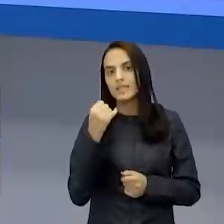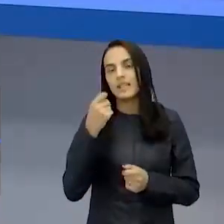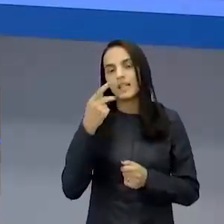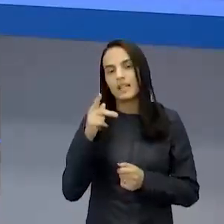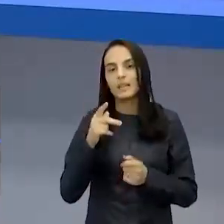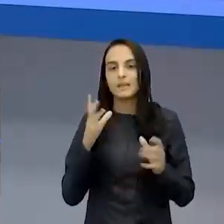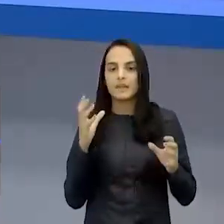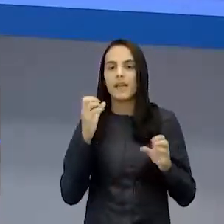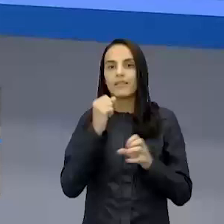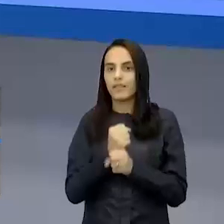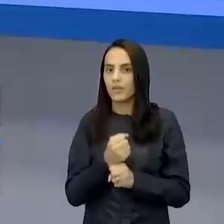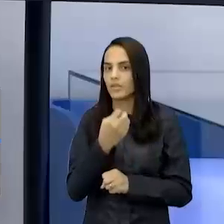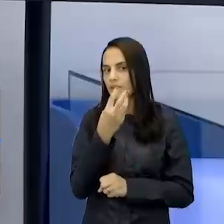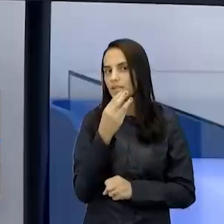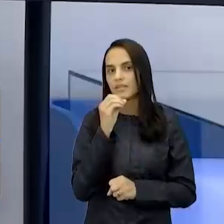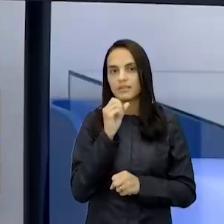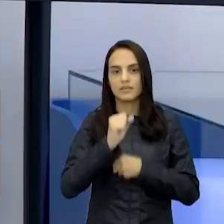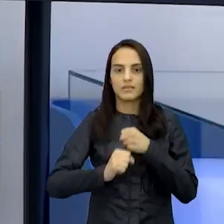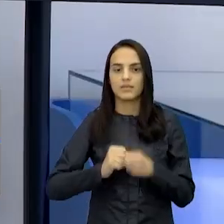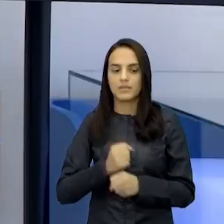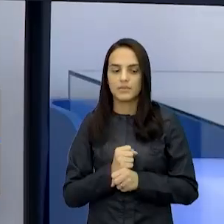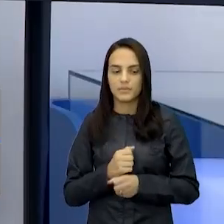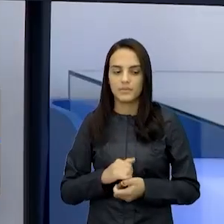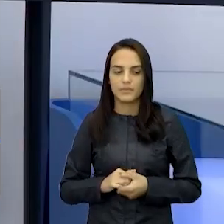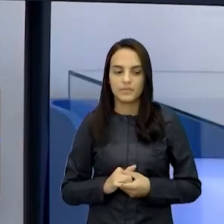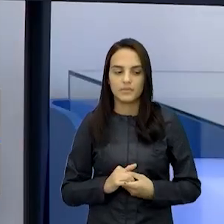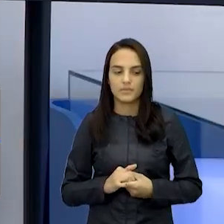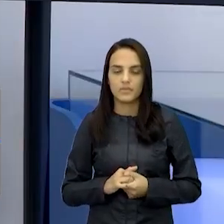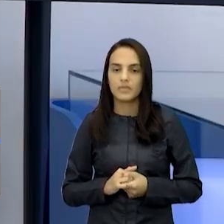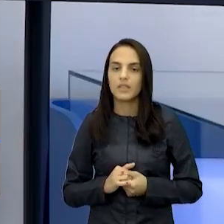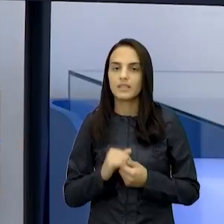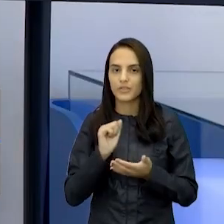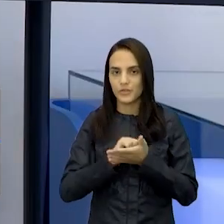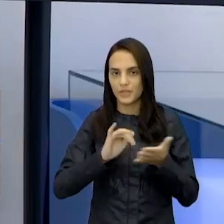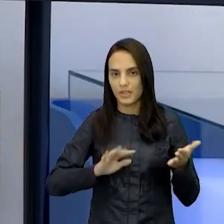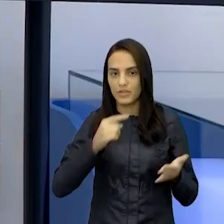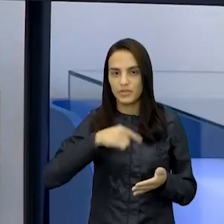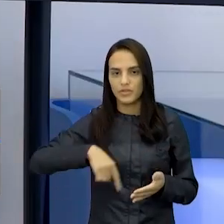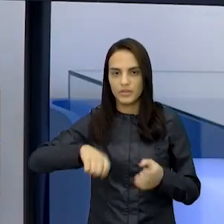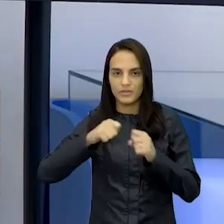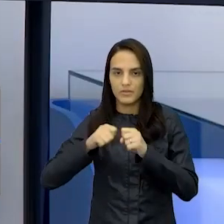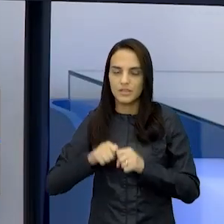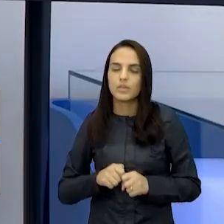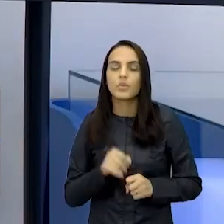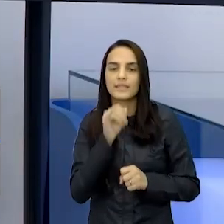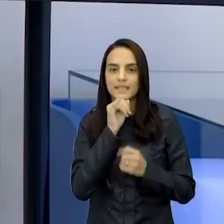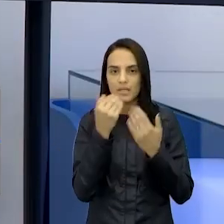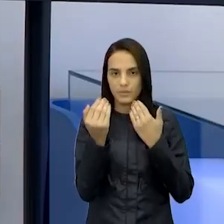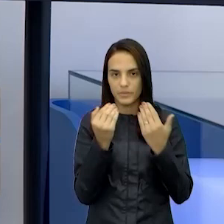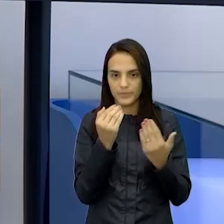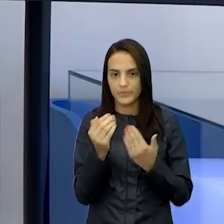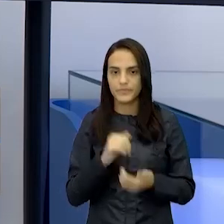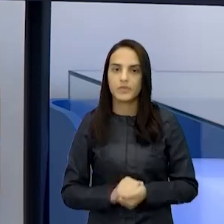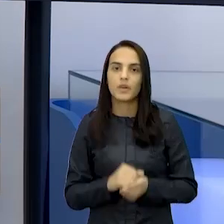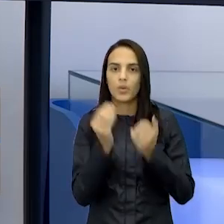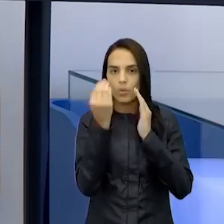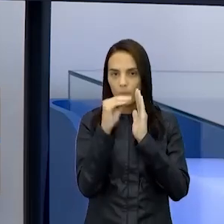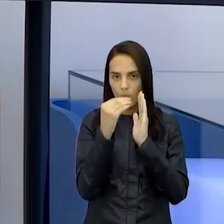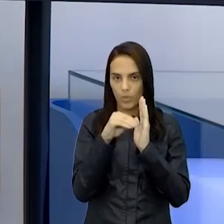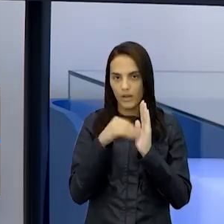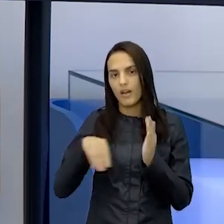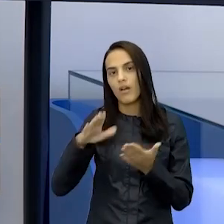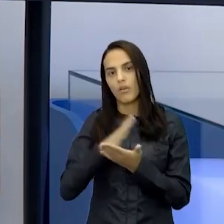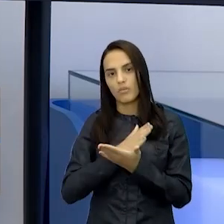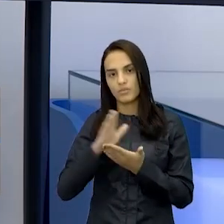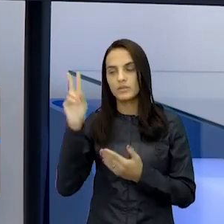o total dos 30 anos, não é? Sim, nessa atividade nós vamos fazer um simulador. Então a gente vai colocar alguns valores